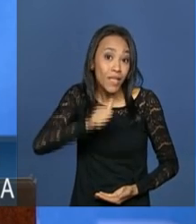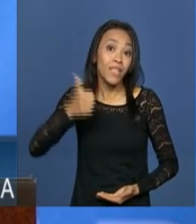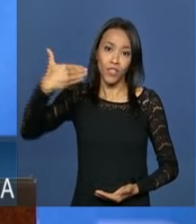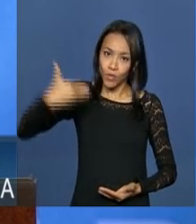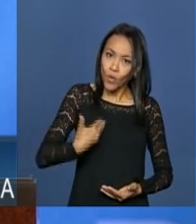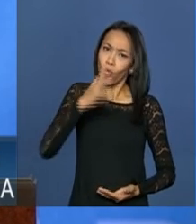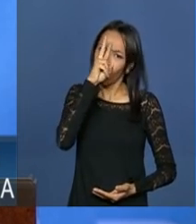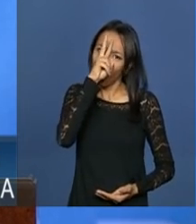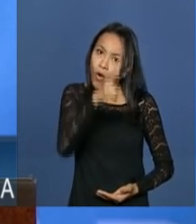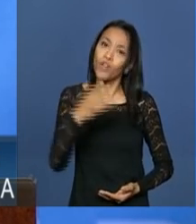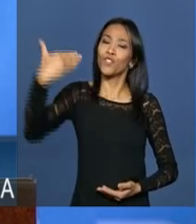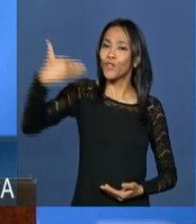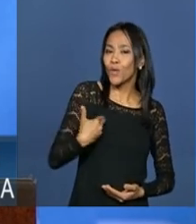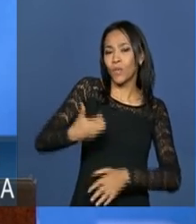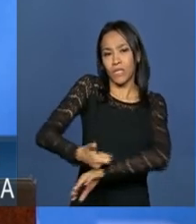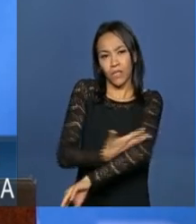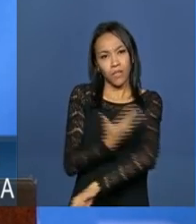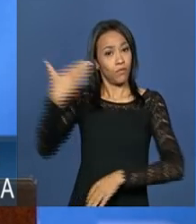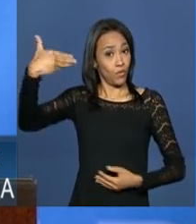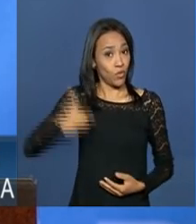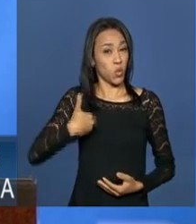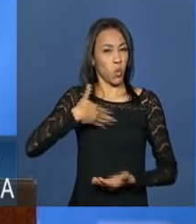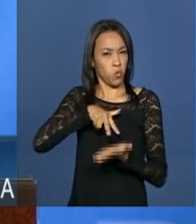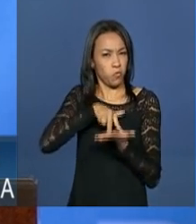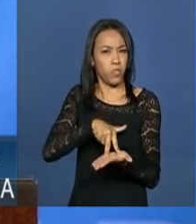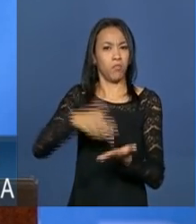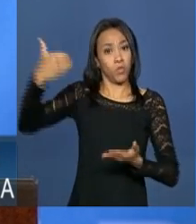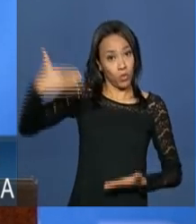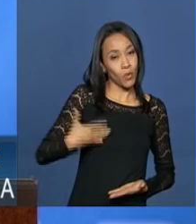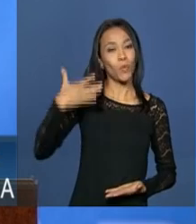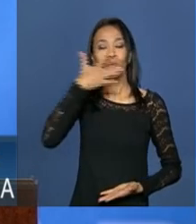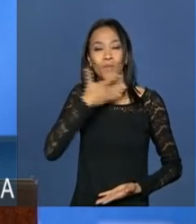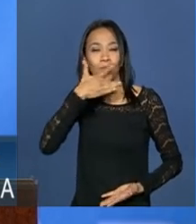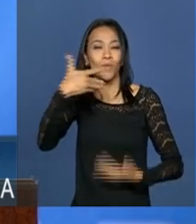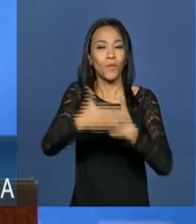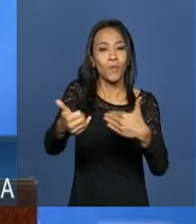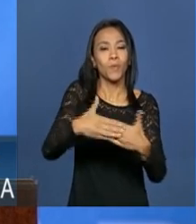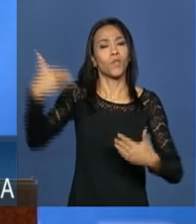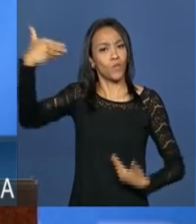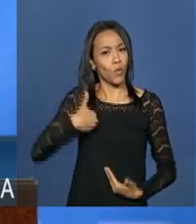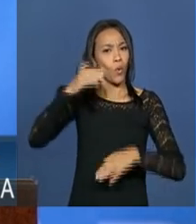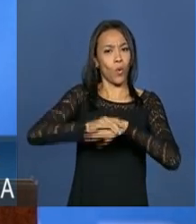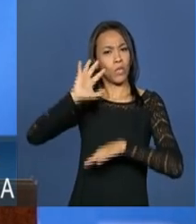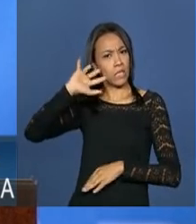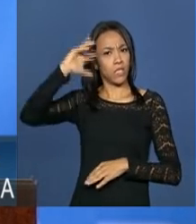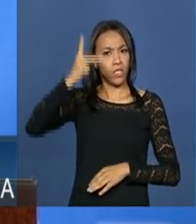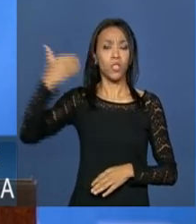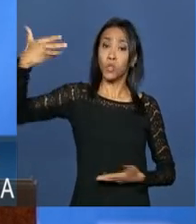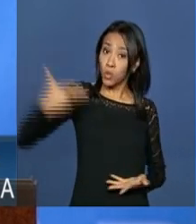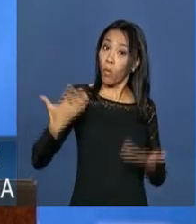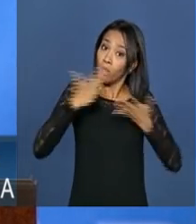sou forte. Sou sensível e sou firme. Sou doce e sou decidida. Sou o que tenho de